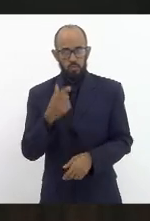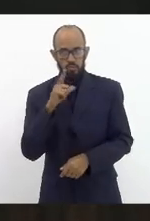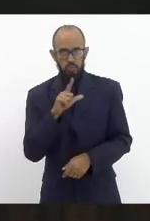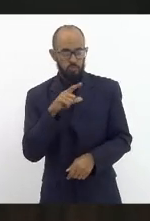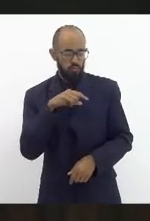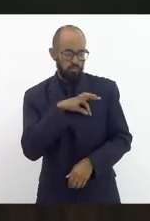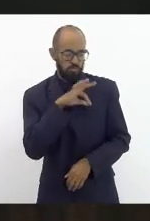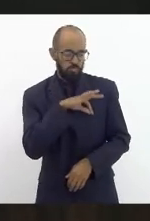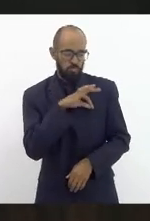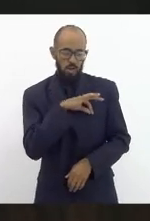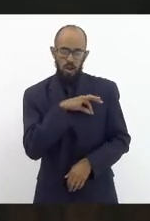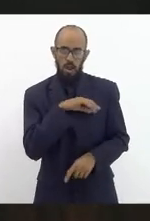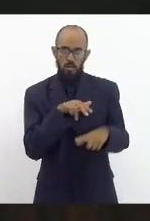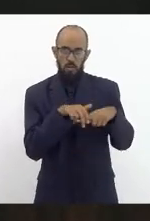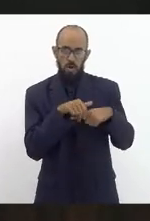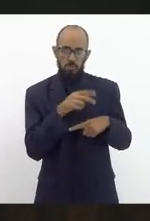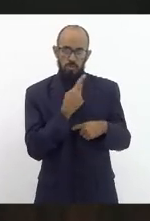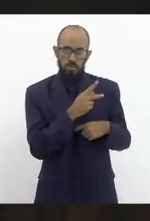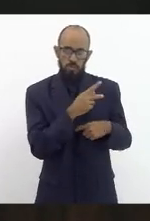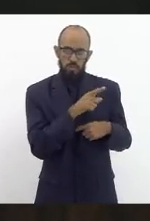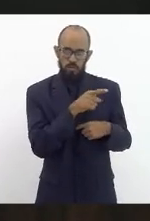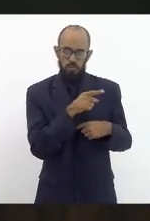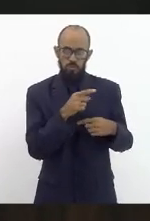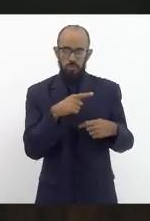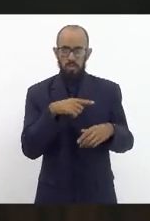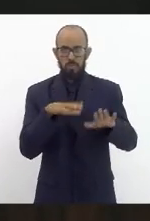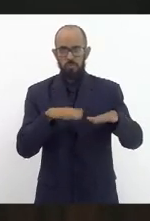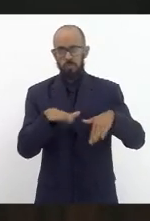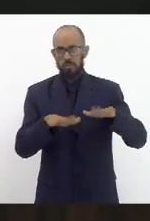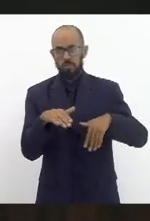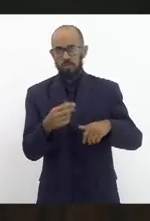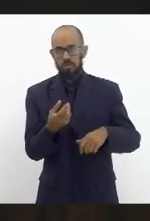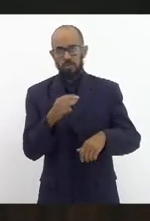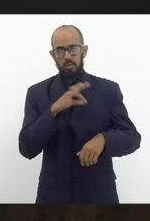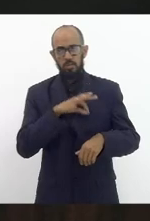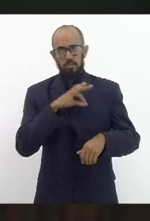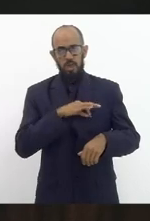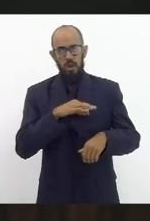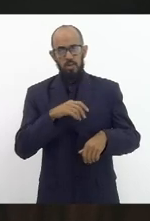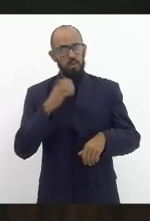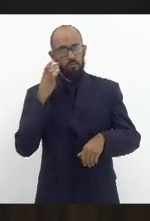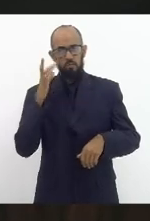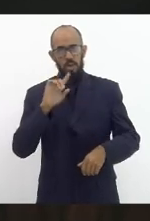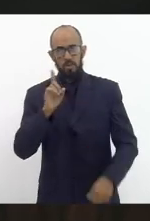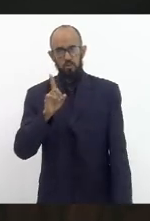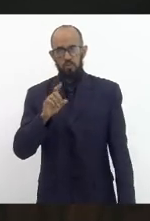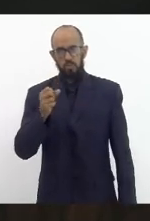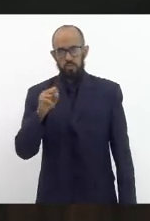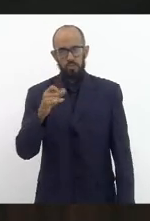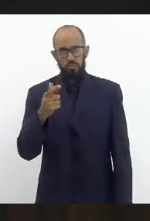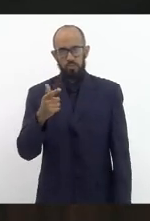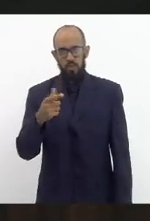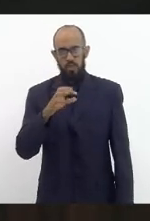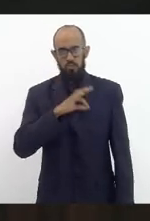Márcio. Porque você conta com dinheiro, às vezes você não receber salário, não é fácil. Não é fácil. Eu sei que vocês estão passando. A gente, no